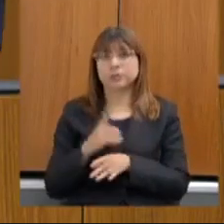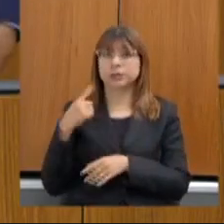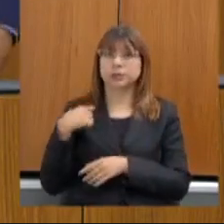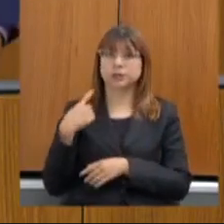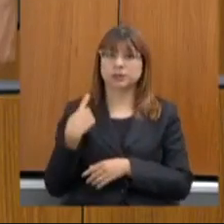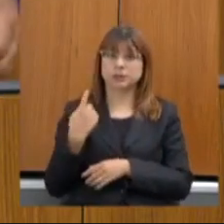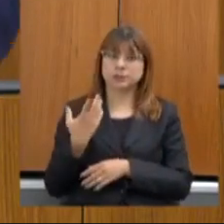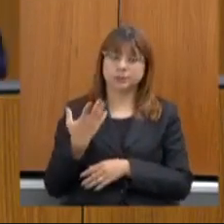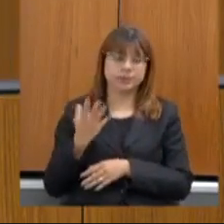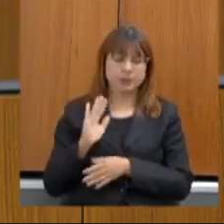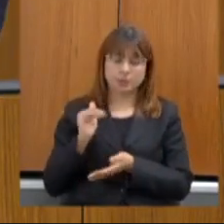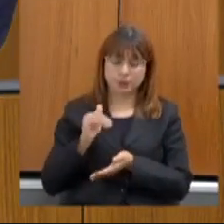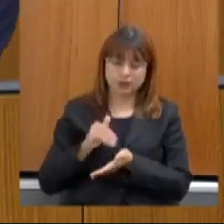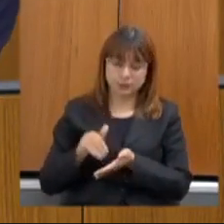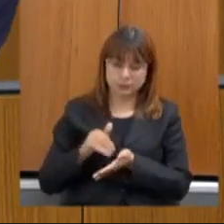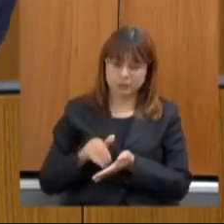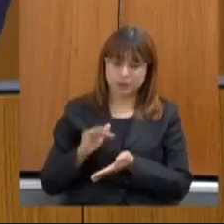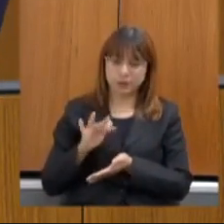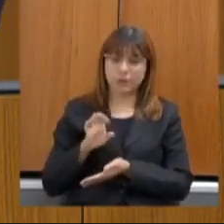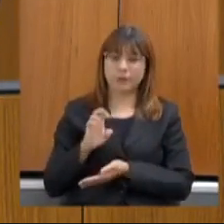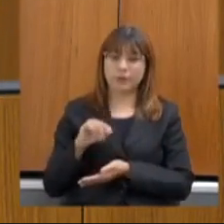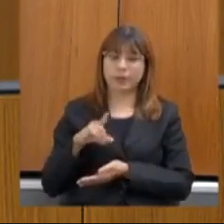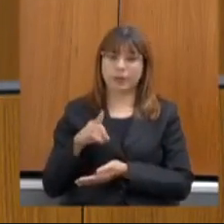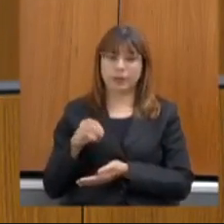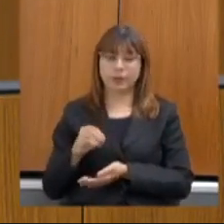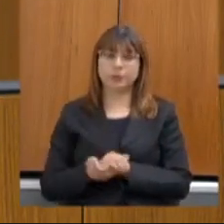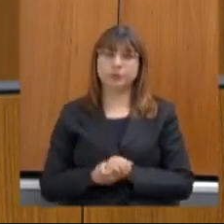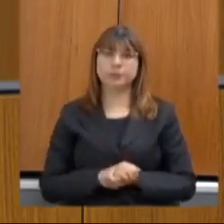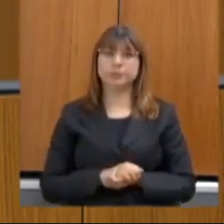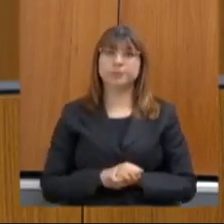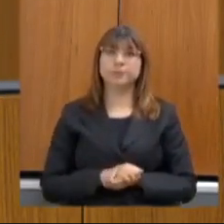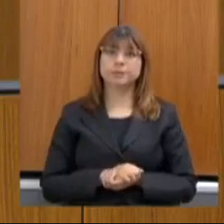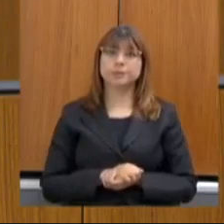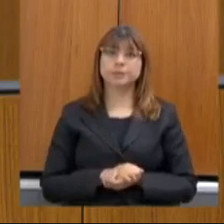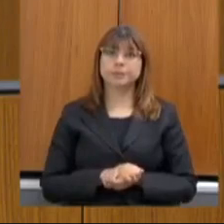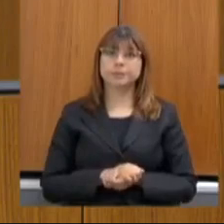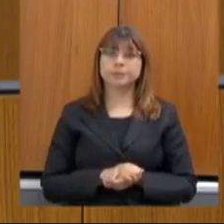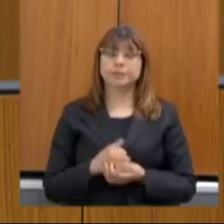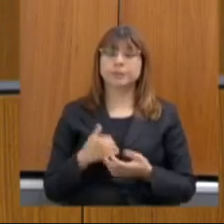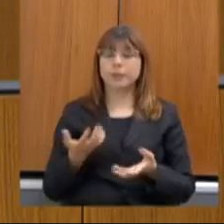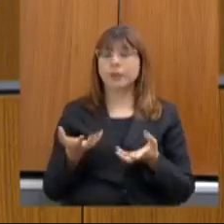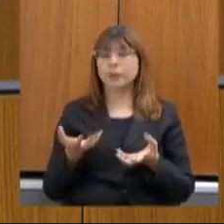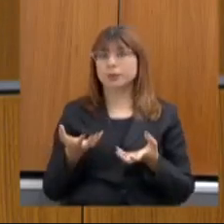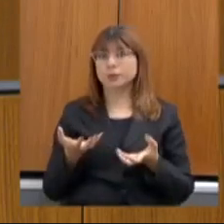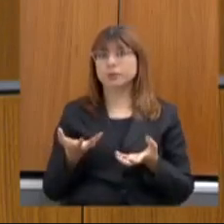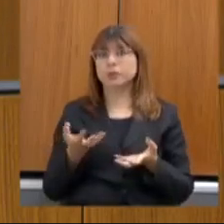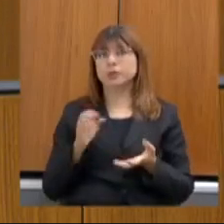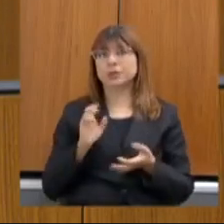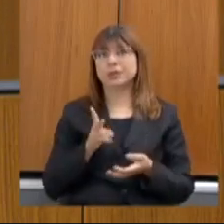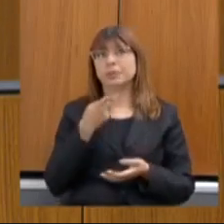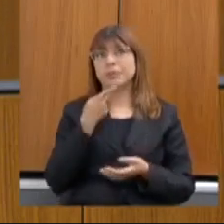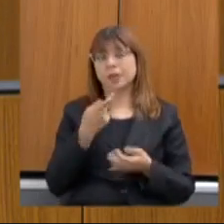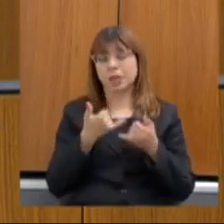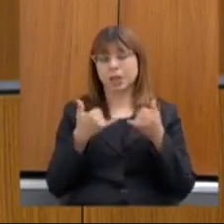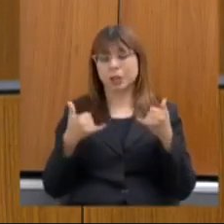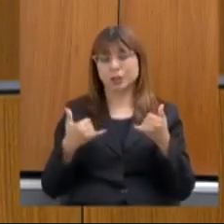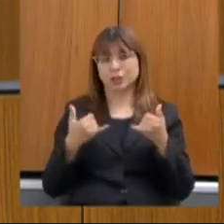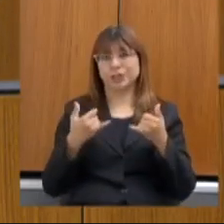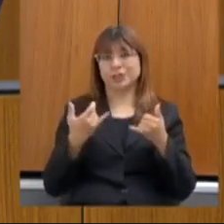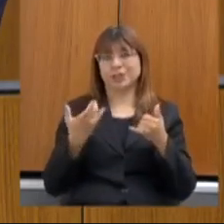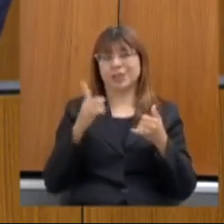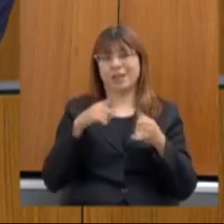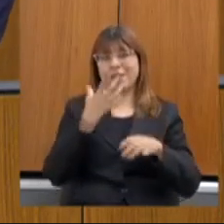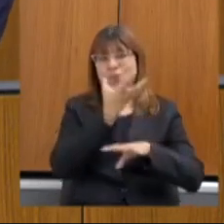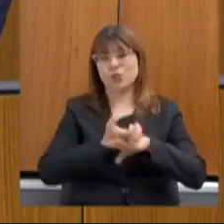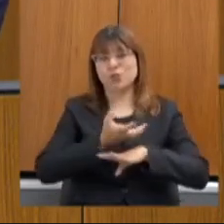Deputado o secretário Fernando passado encerrando eu queria quando se fala de energia solar né